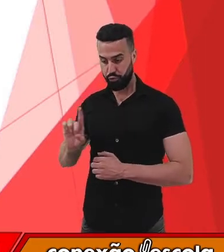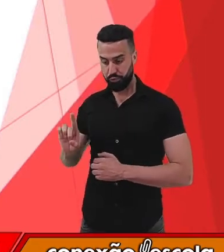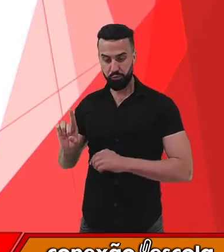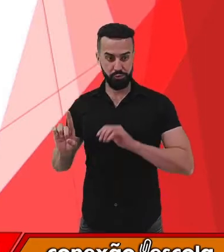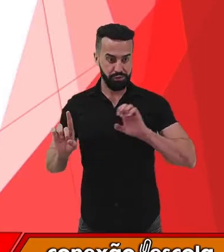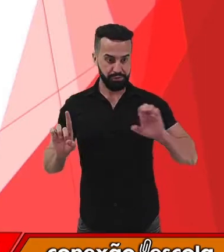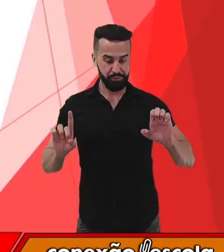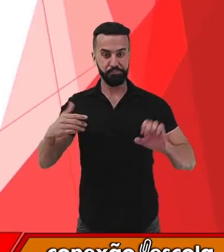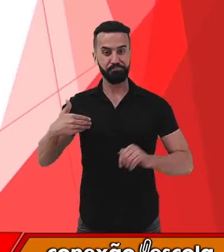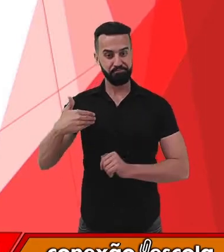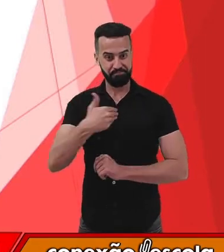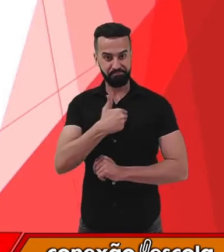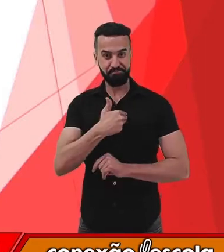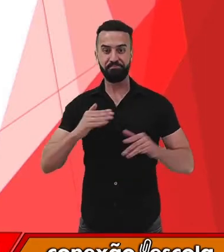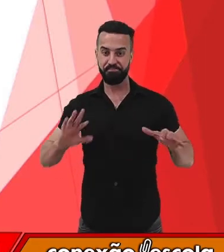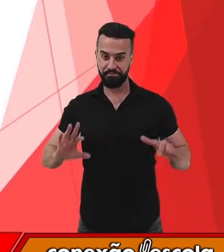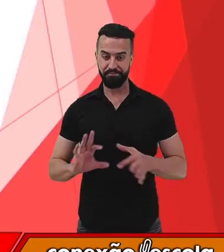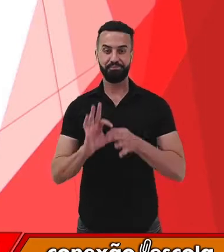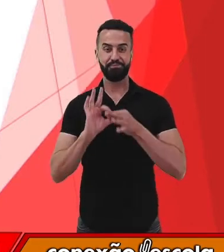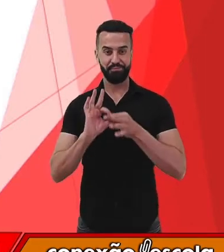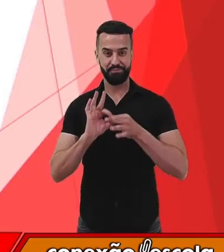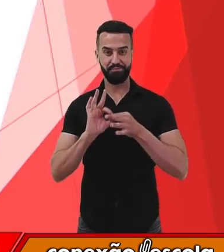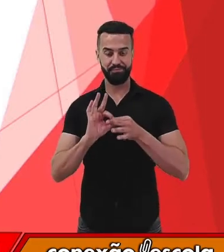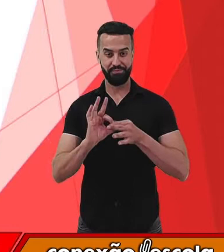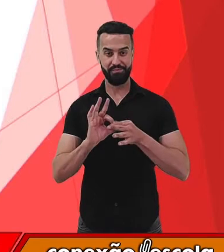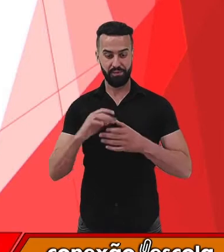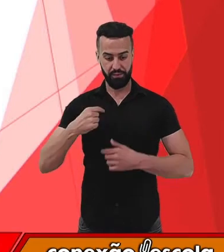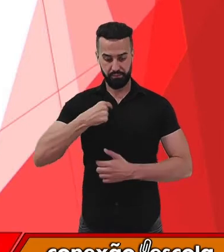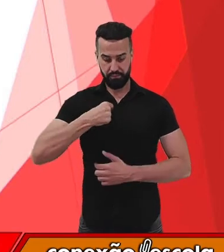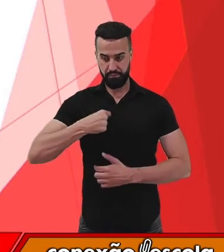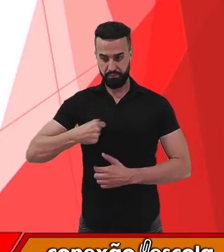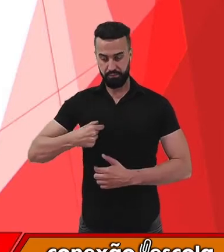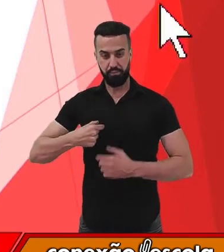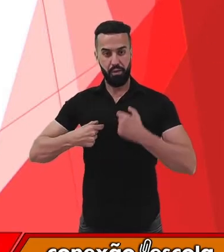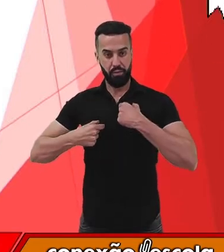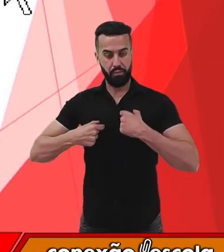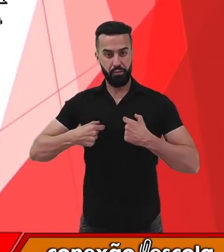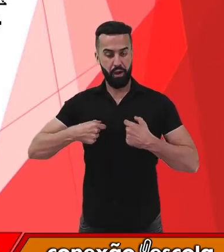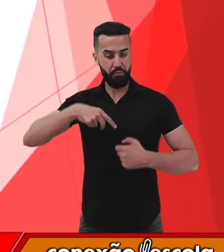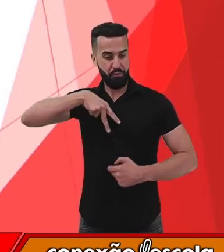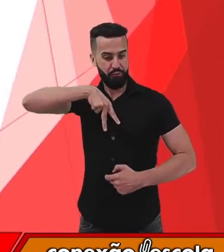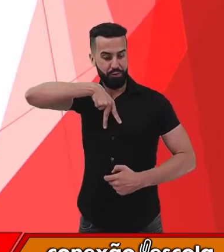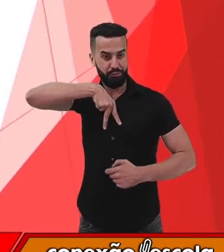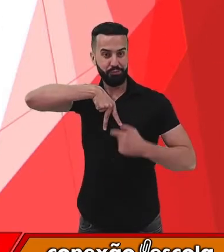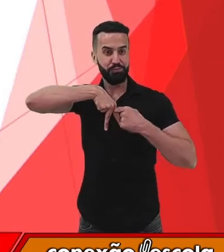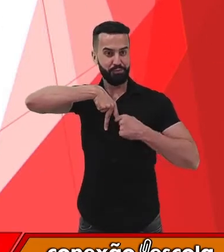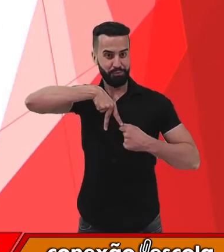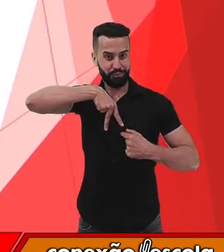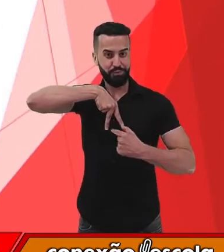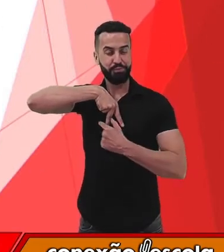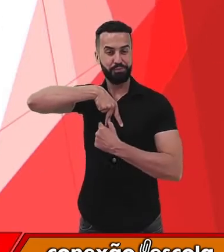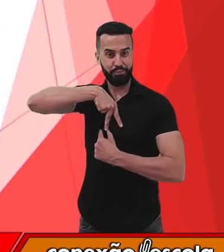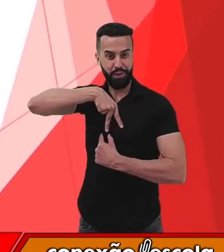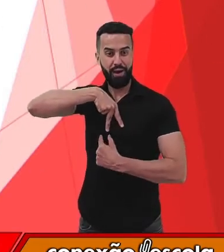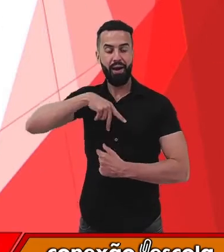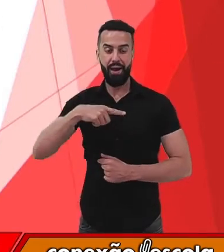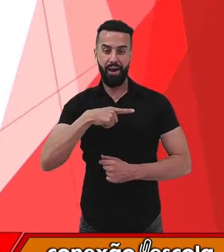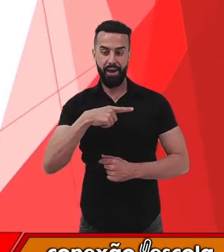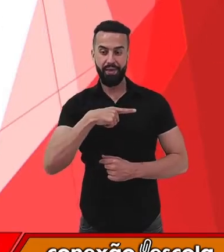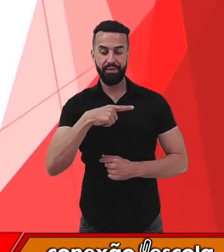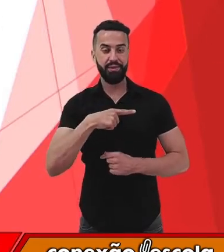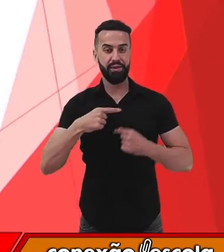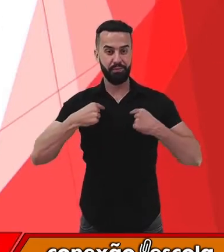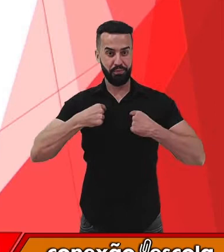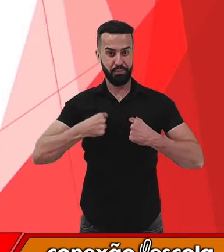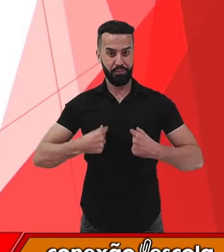esquerdo. E dessa bifurcação é desenvolvido um novo órgão, que nós chamamos de brônquio. Brônquios porque